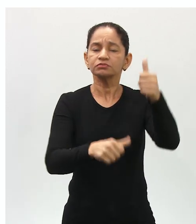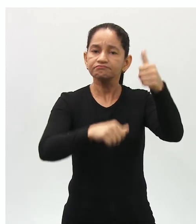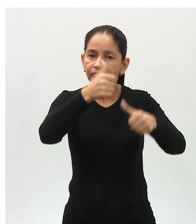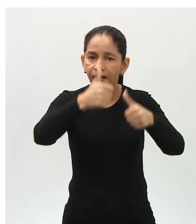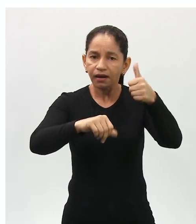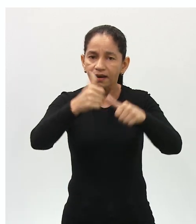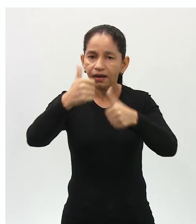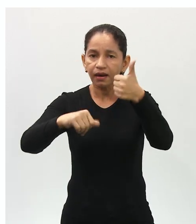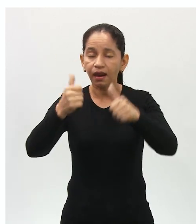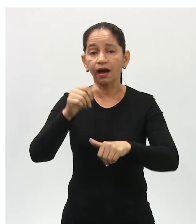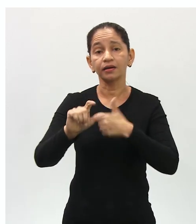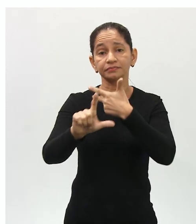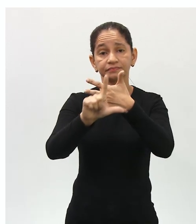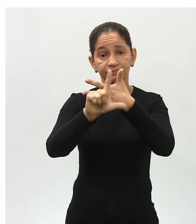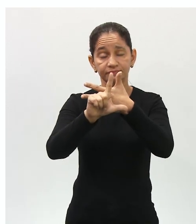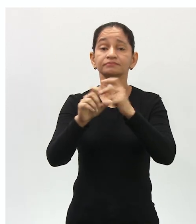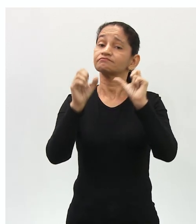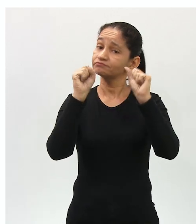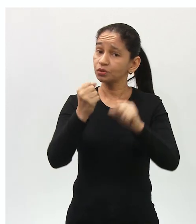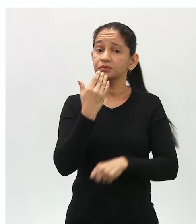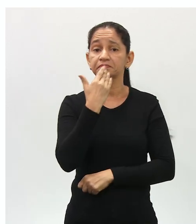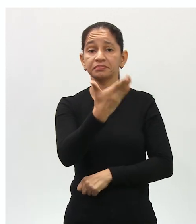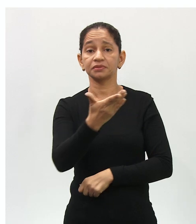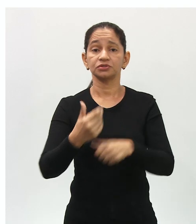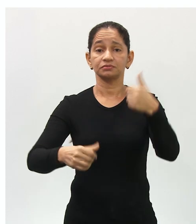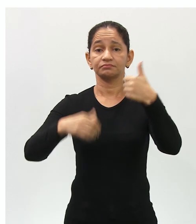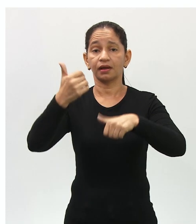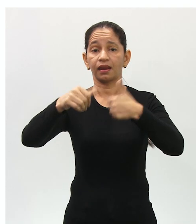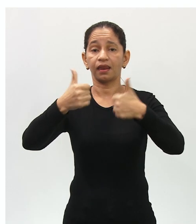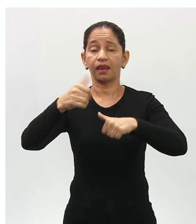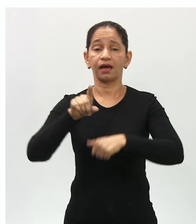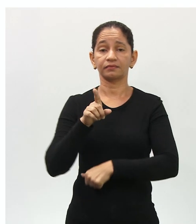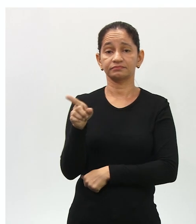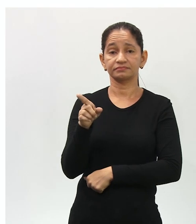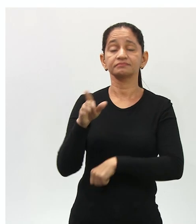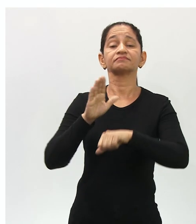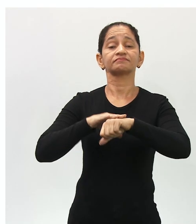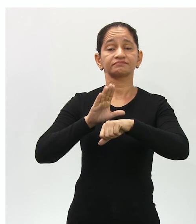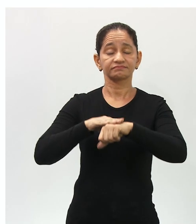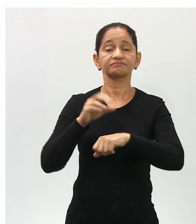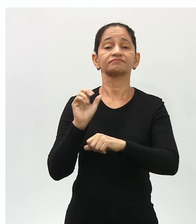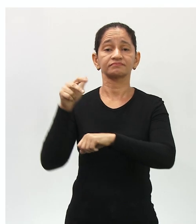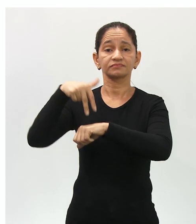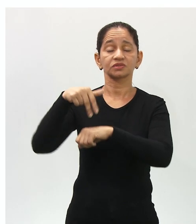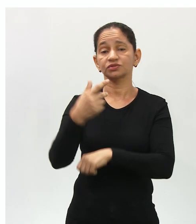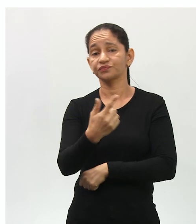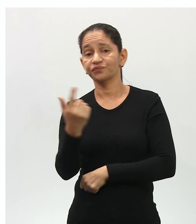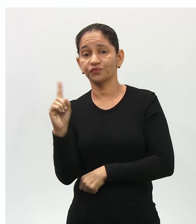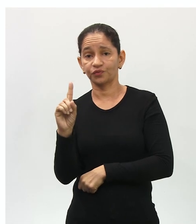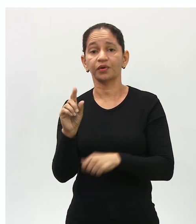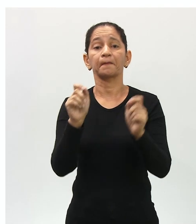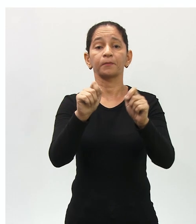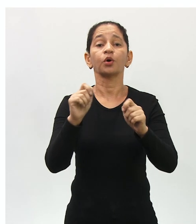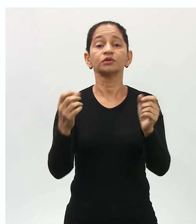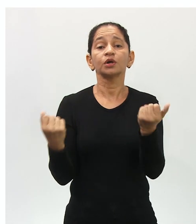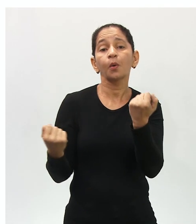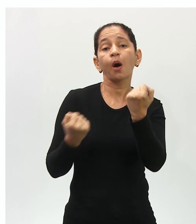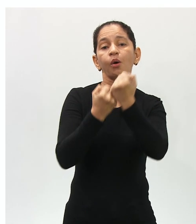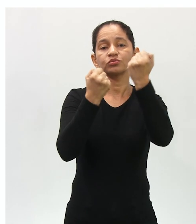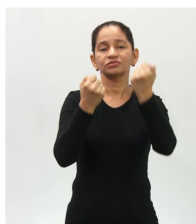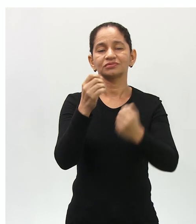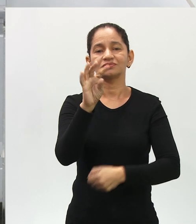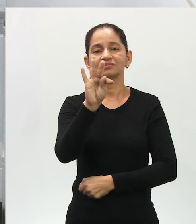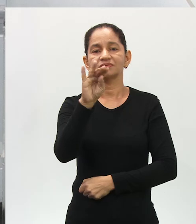é examinado pelo Poder Legislativo, ou seja, é externo ao poder dele, né? As instituições do seu poder, com o auxílio ainda do Tribunal